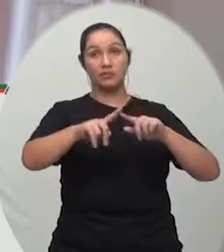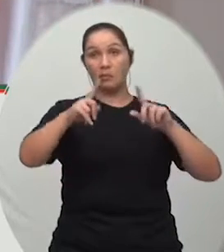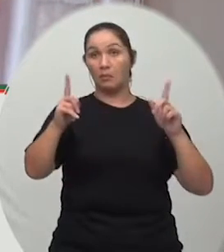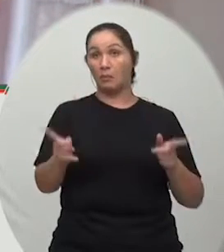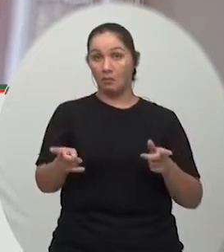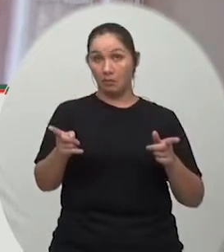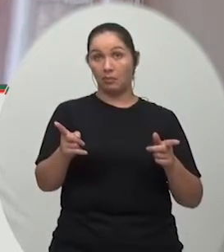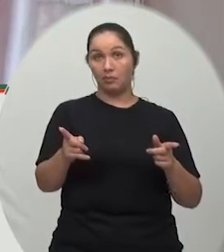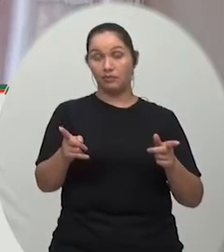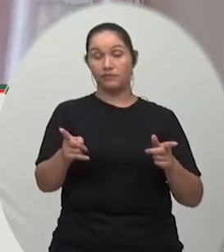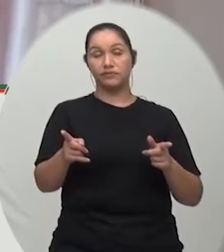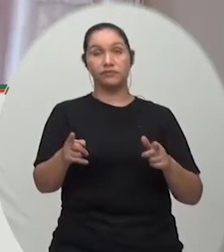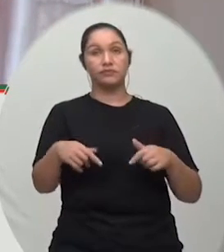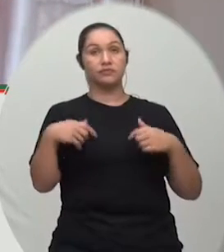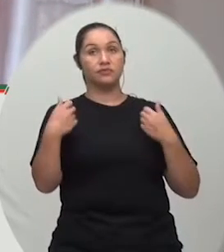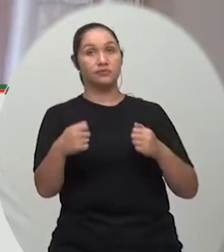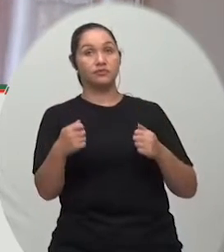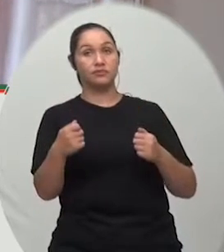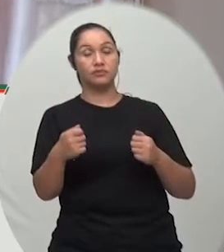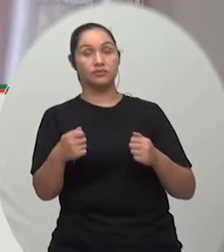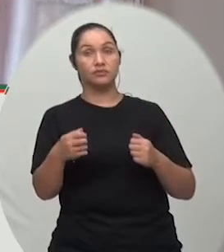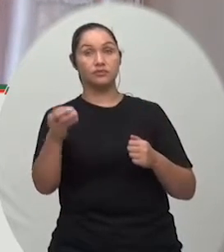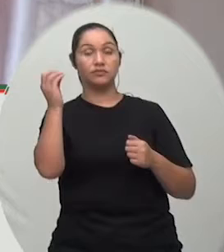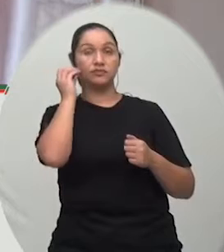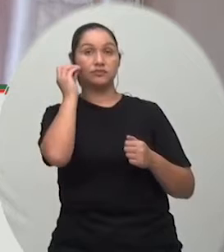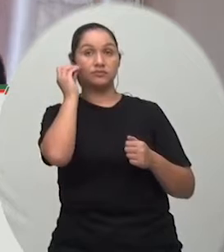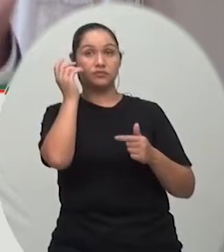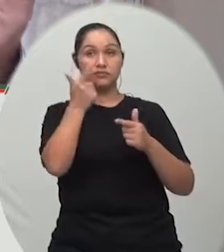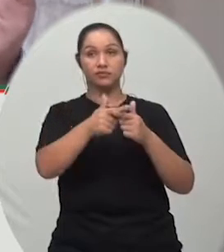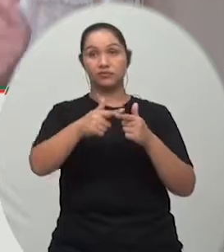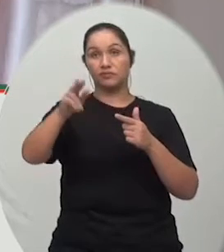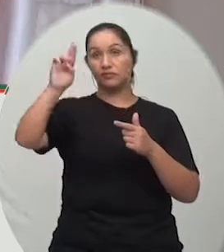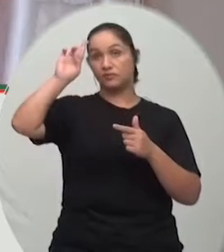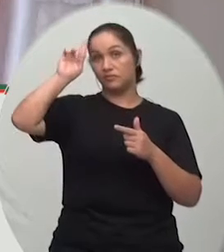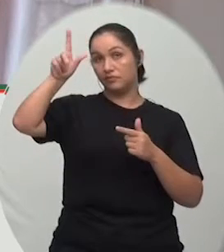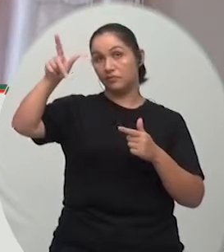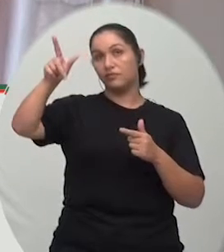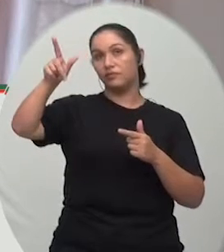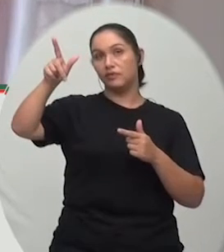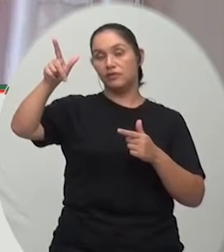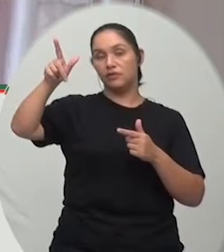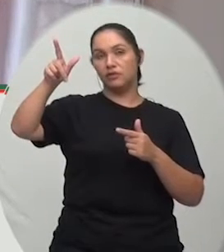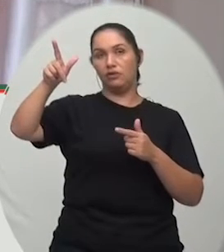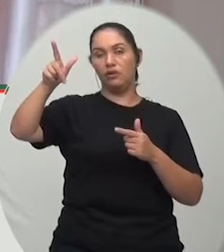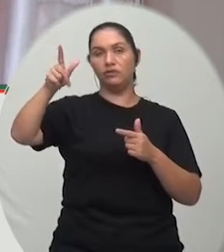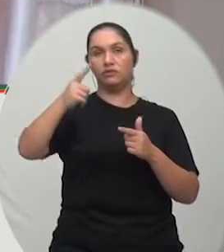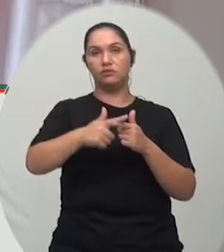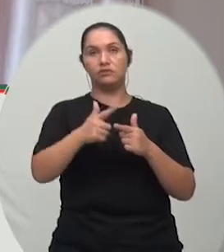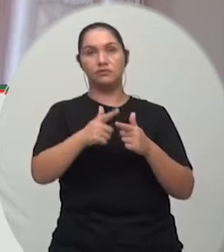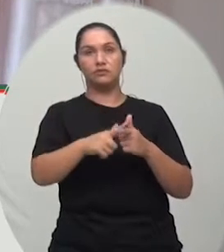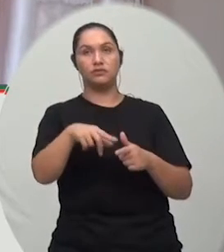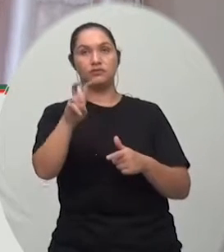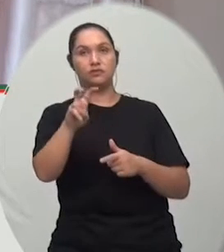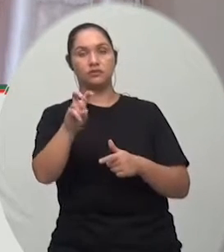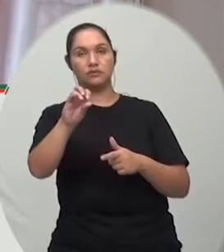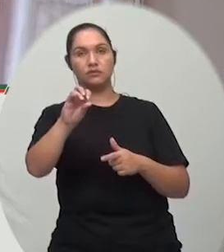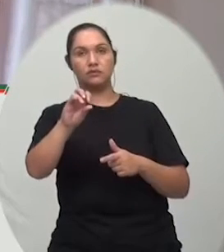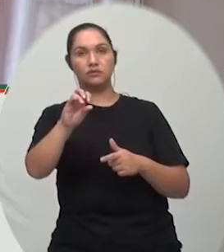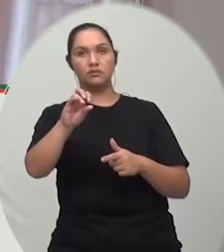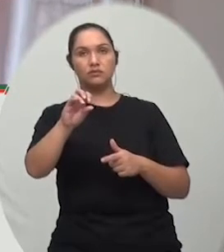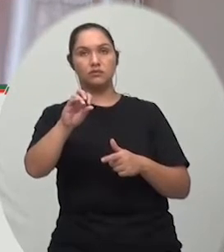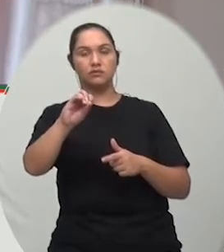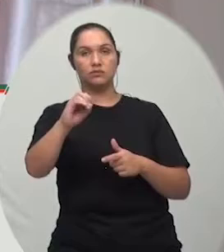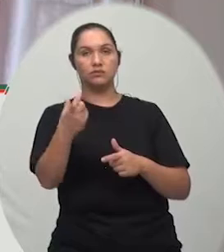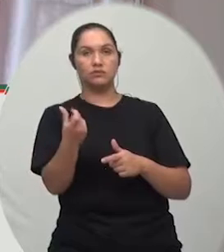tem alguns pontos fáceis de tentar ajudar a resolver. Ou seja, se 5, 6 ônibus que eles pegam e